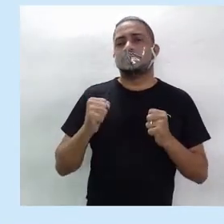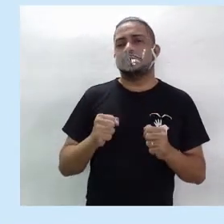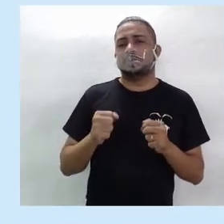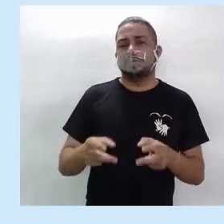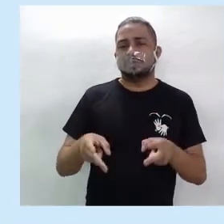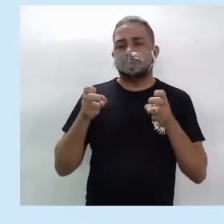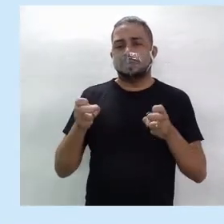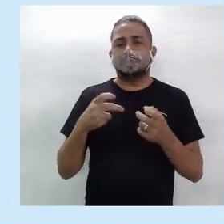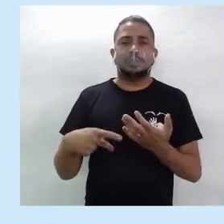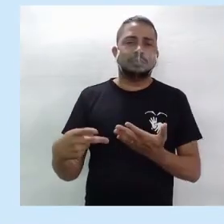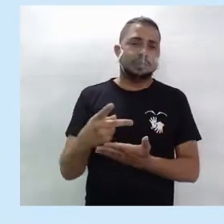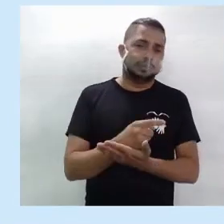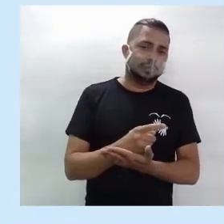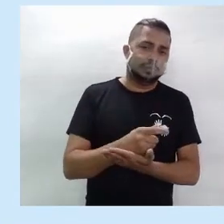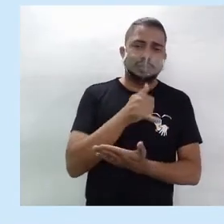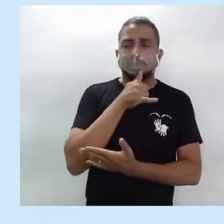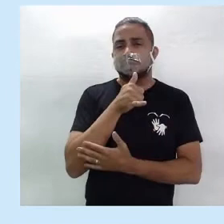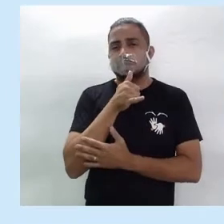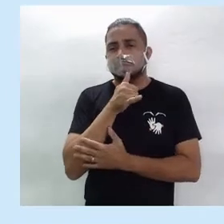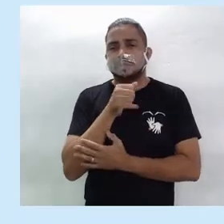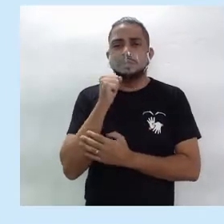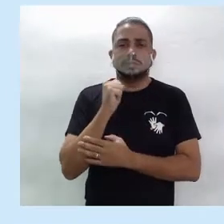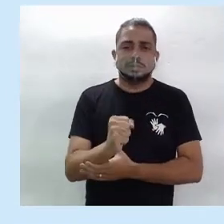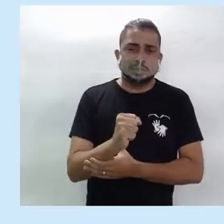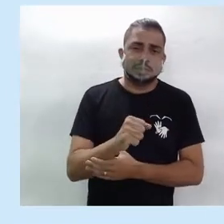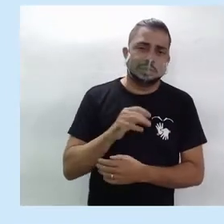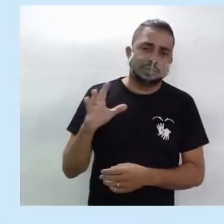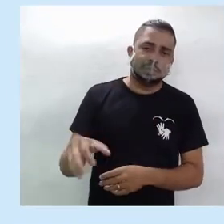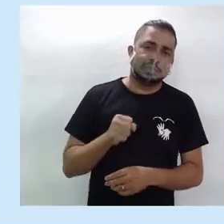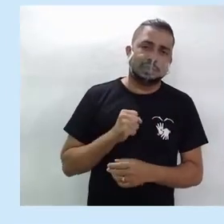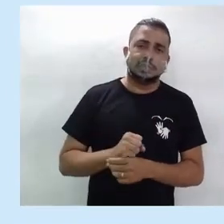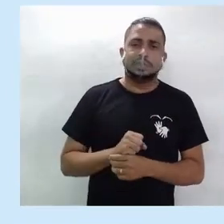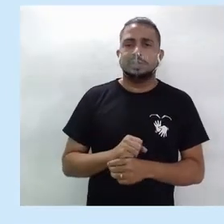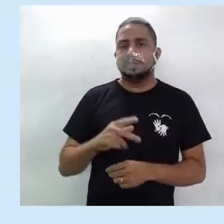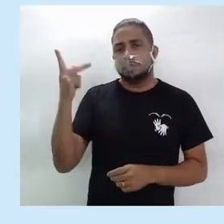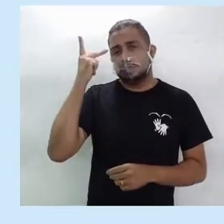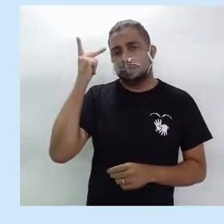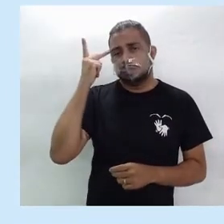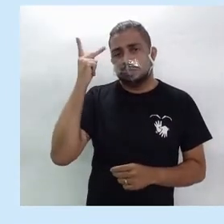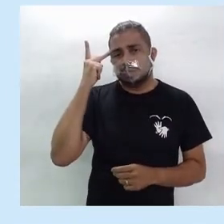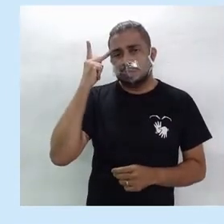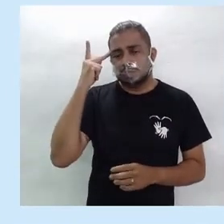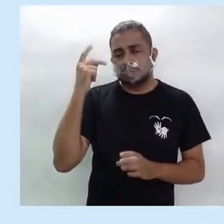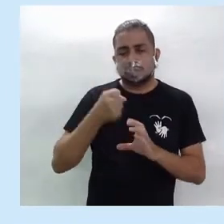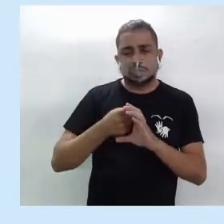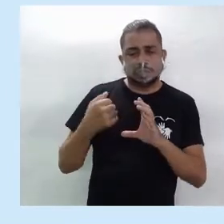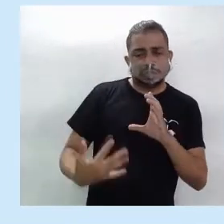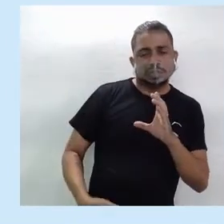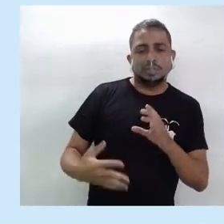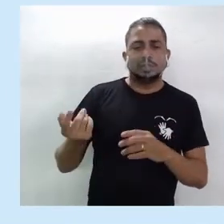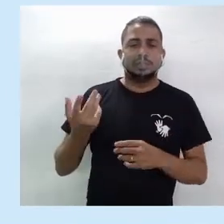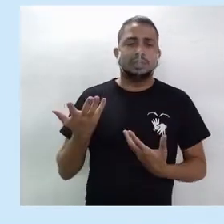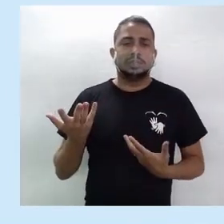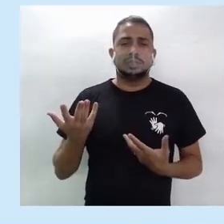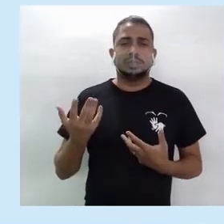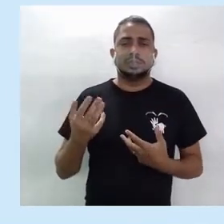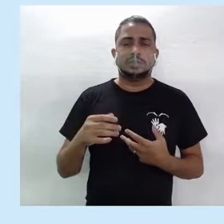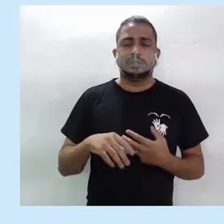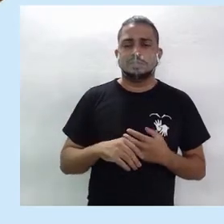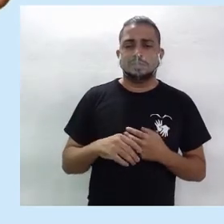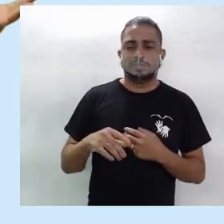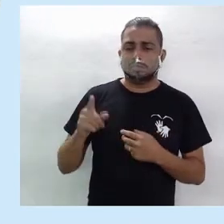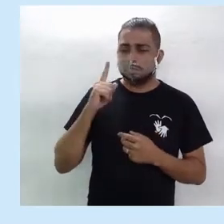através do mapa. Por exemplo, podemos pegar um mapa só de São Paulo e analisar a sua característica física. Podemos pegar um mapa